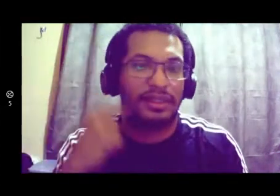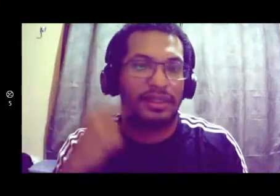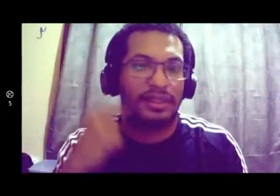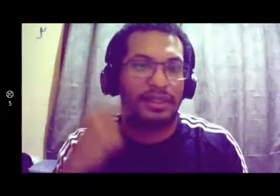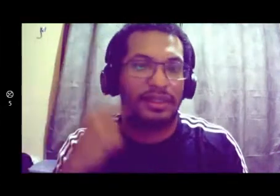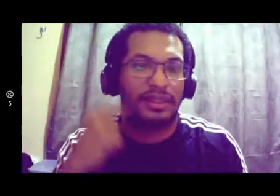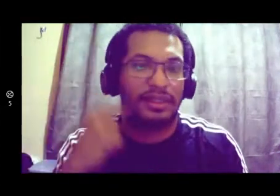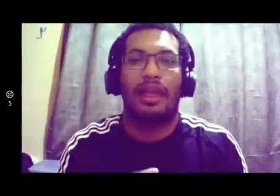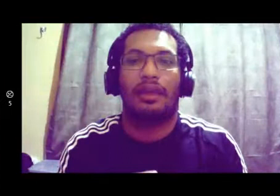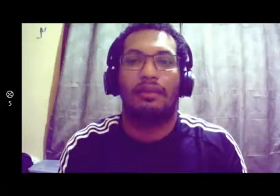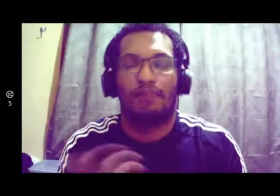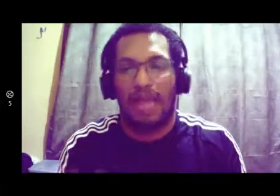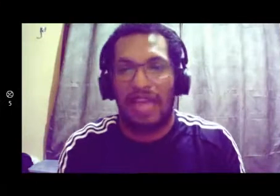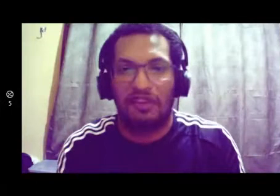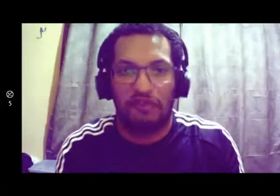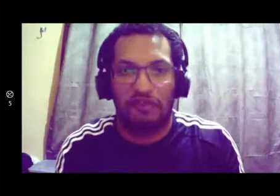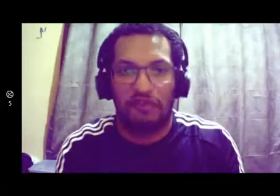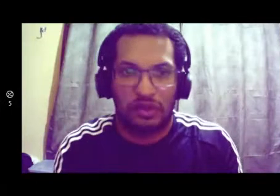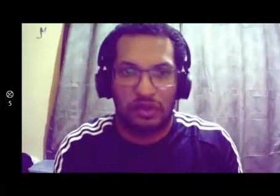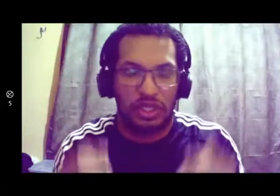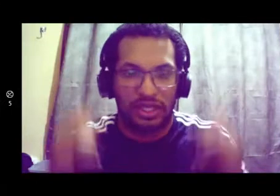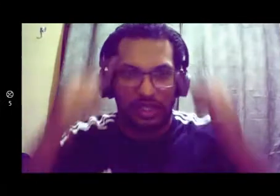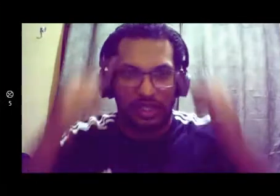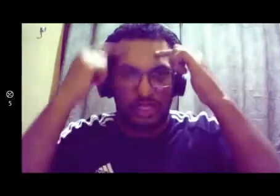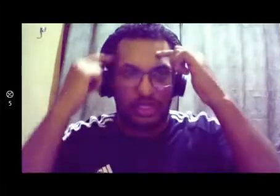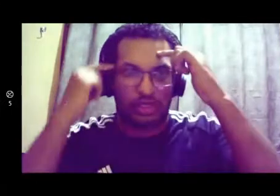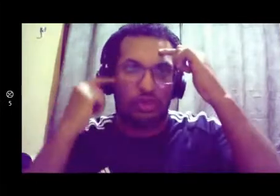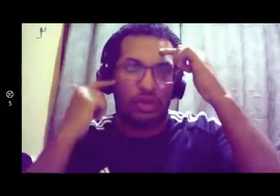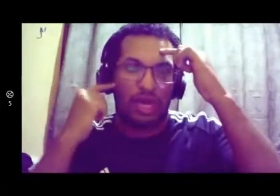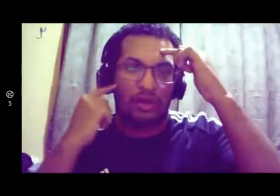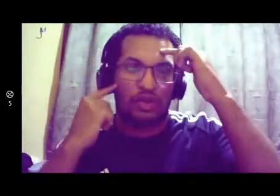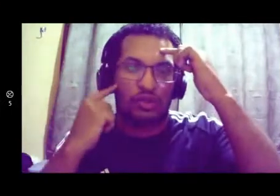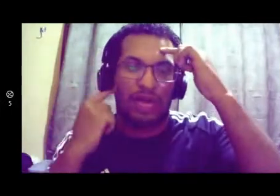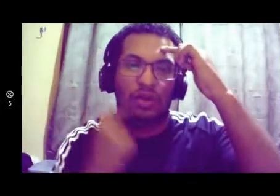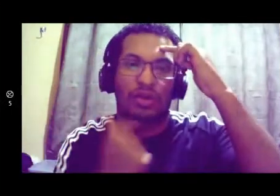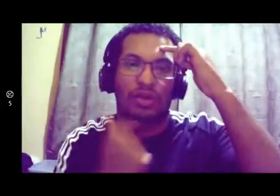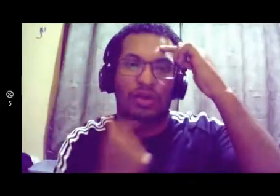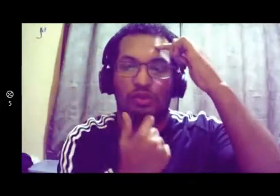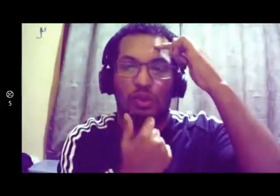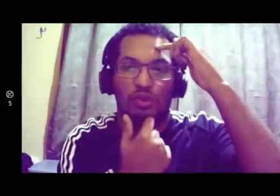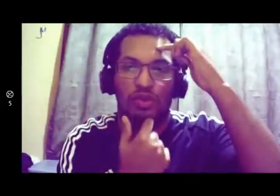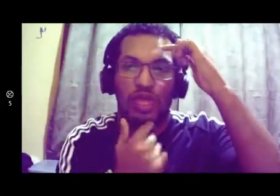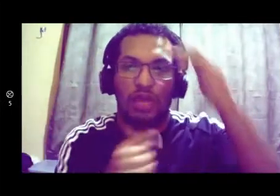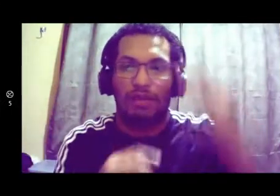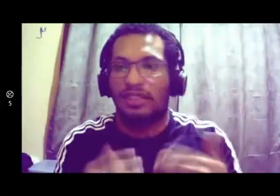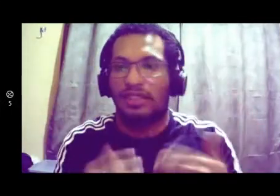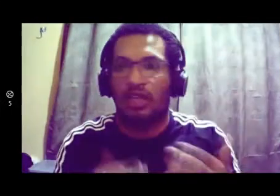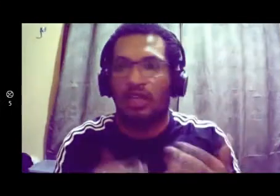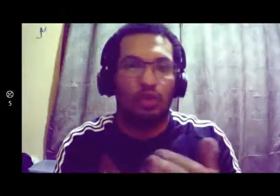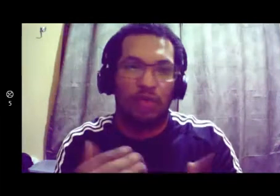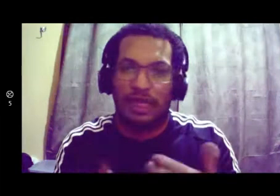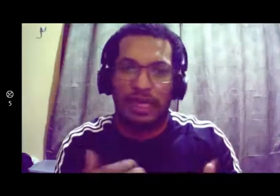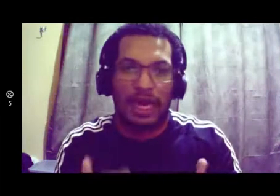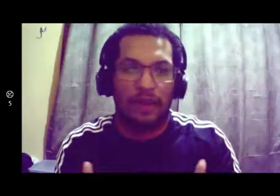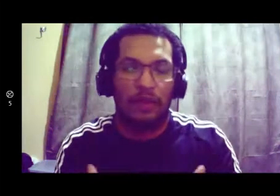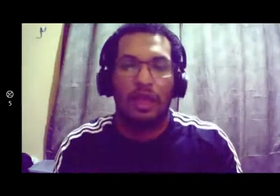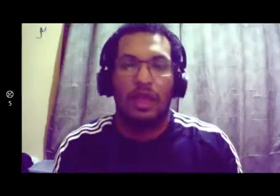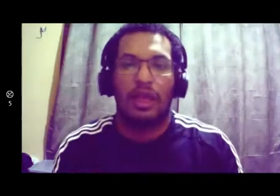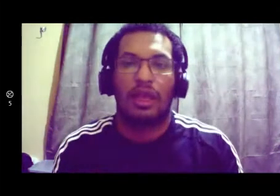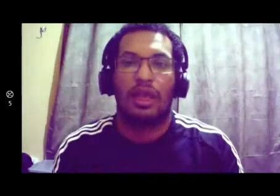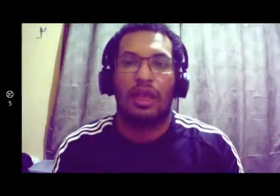assim. É difícil no sentido assim, de você acostumar a colocar nos pontos. Mas isso é costume, é